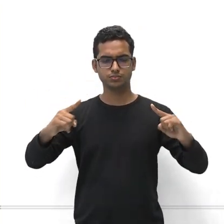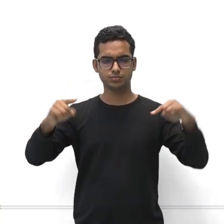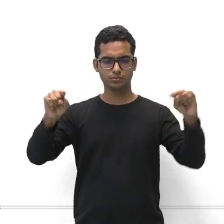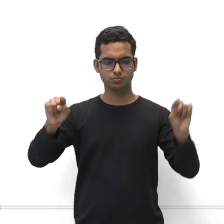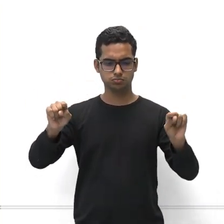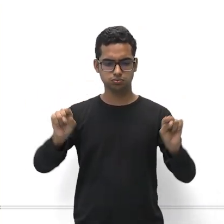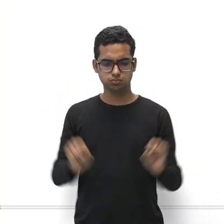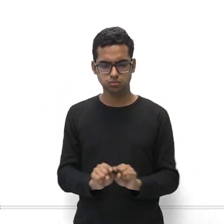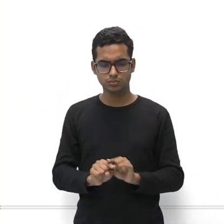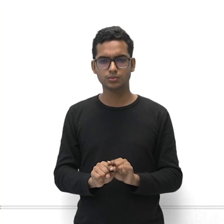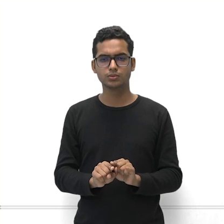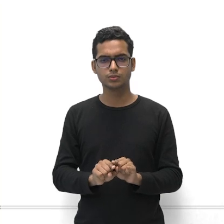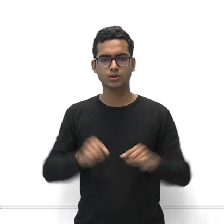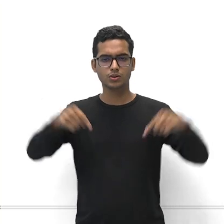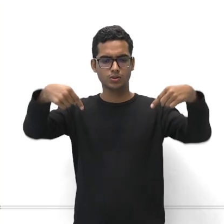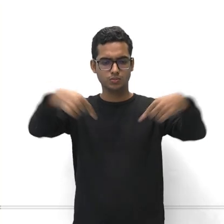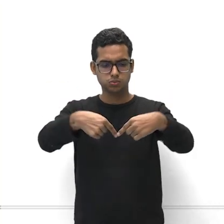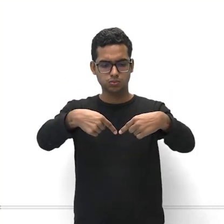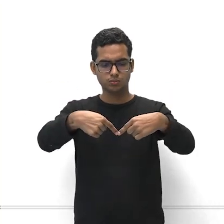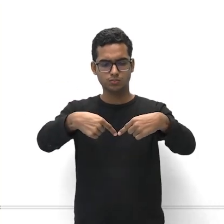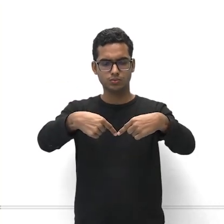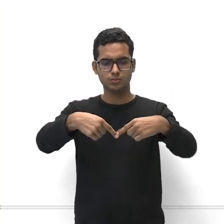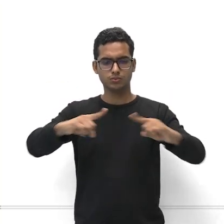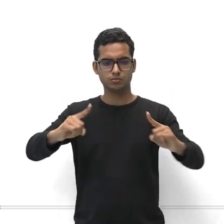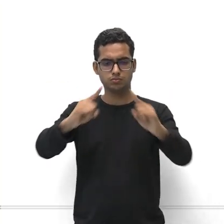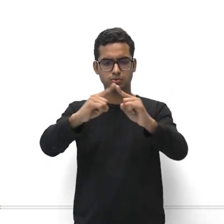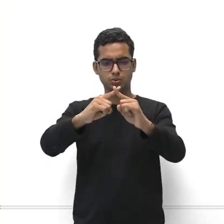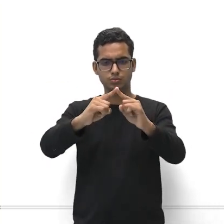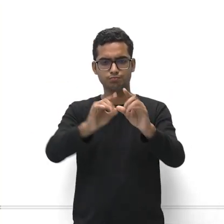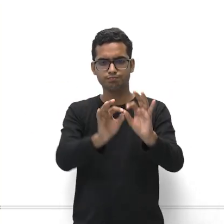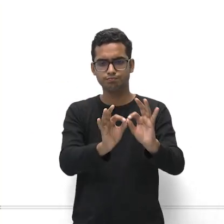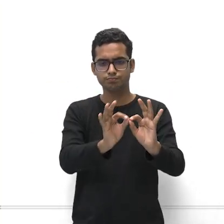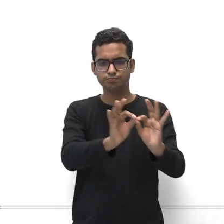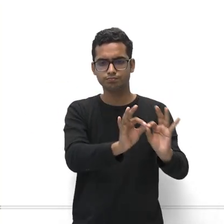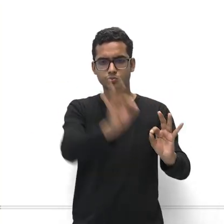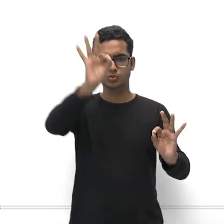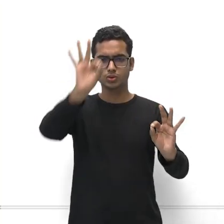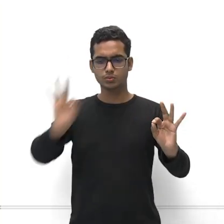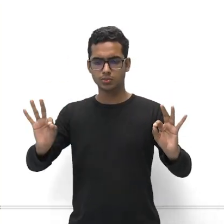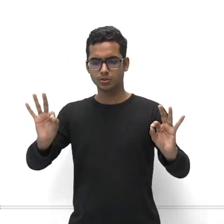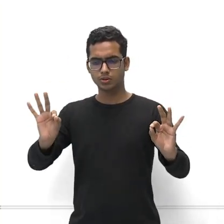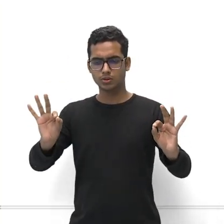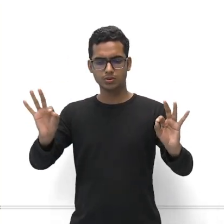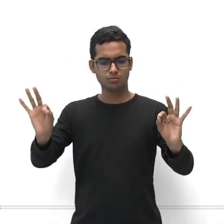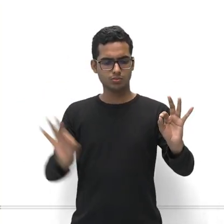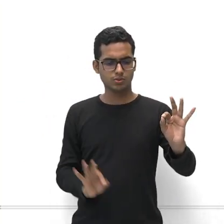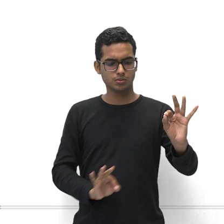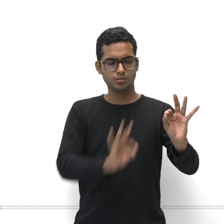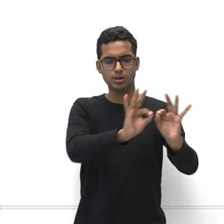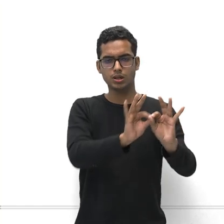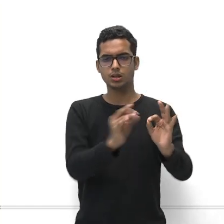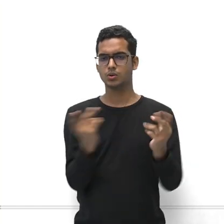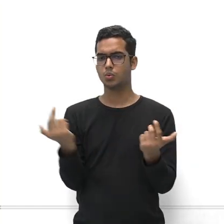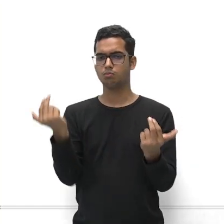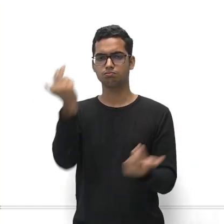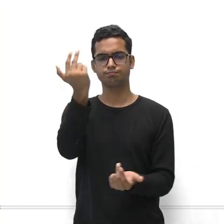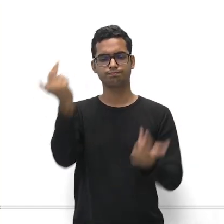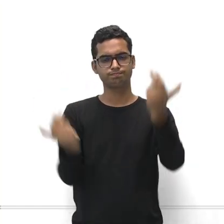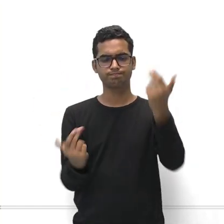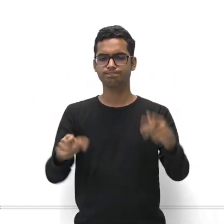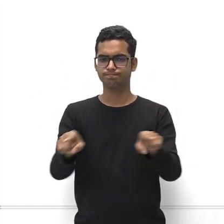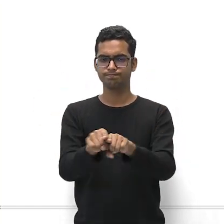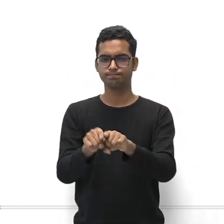ser, vão ter as mesmas medidas, né? As diagonais vão se cruzar necessariamente fazendo aquele ângulo de 90 graus, que